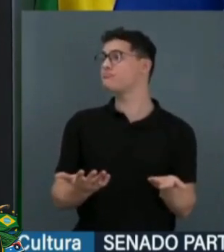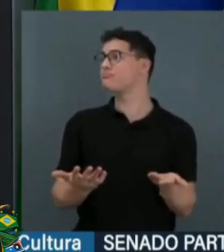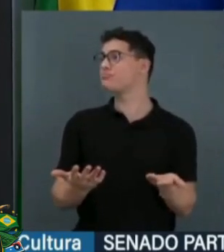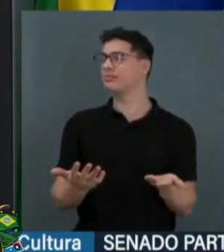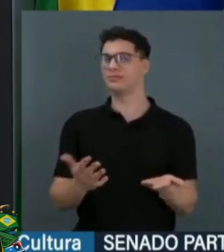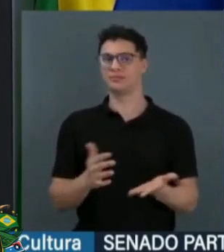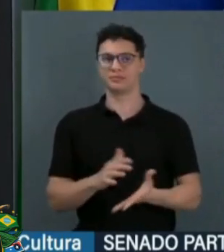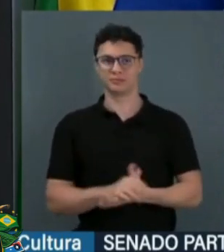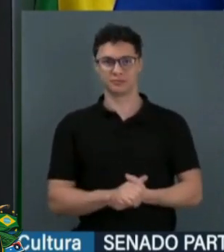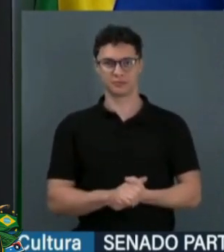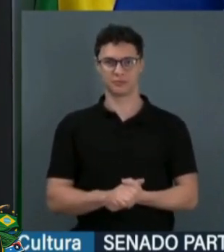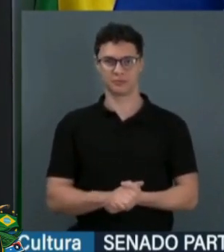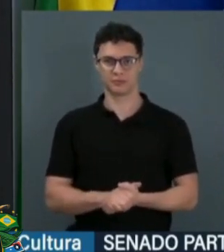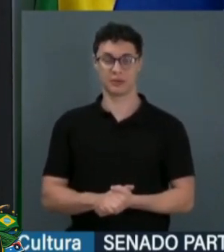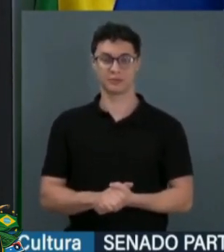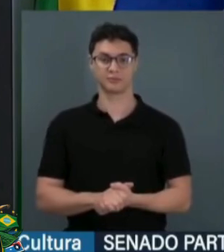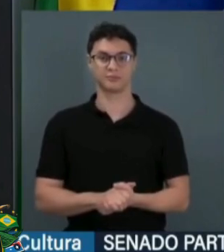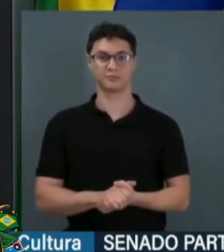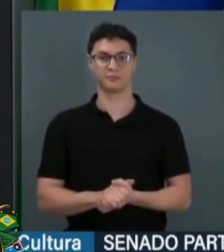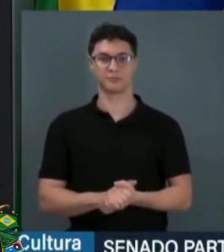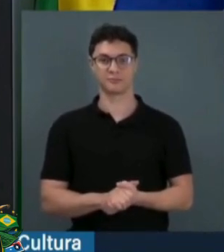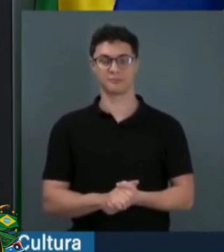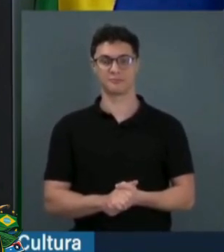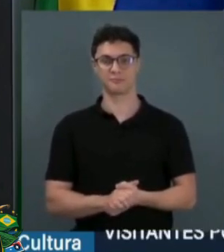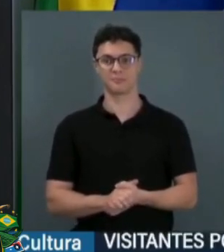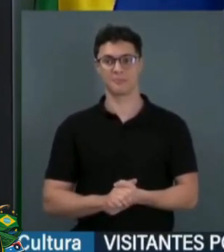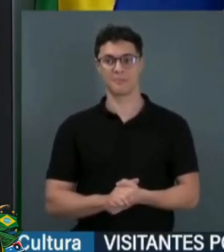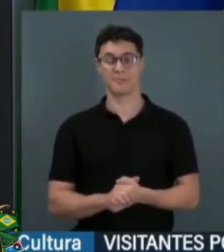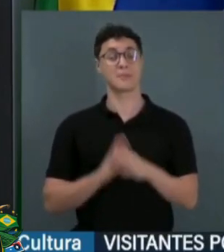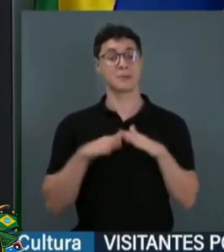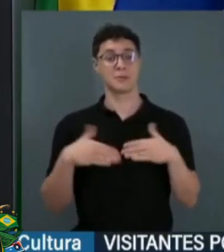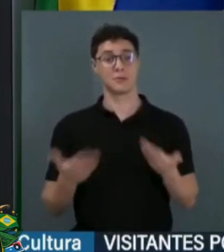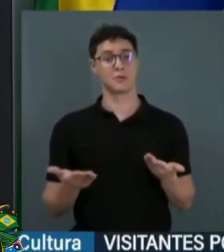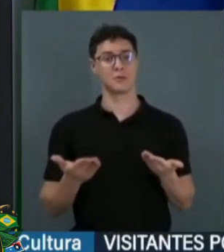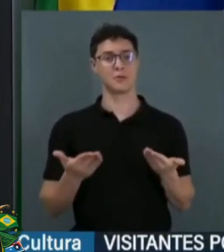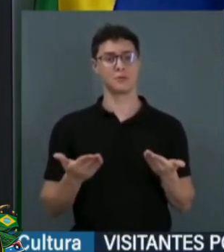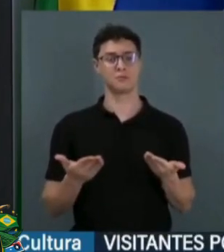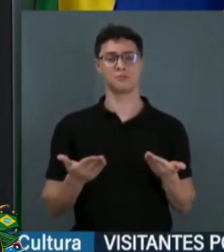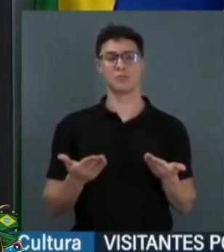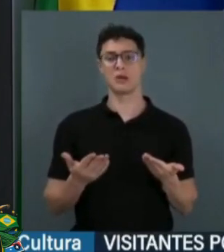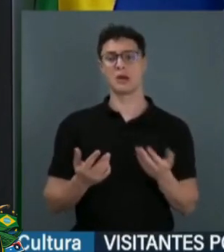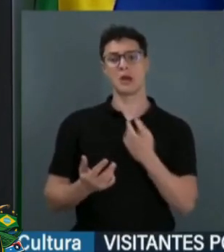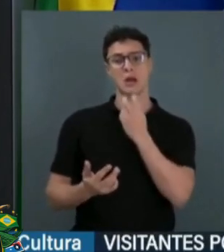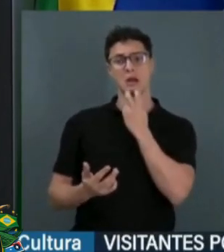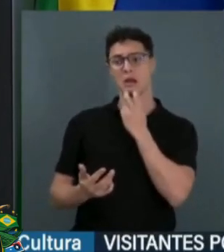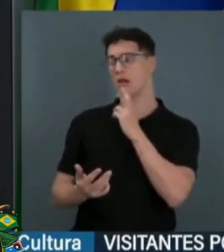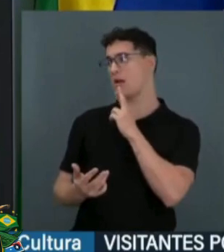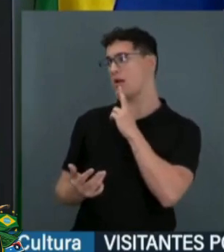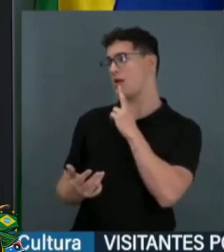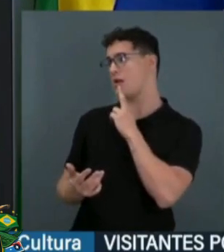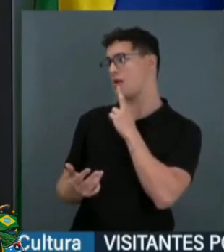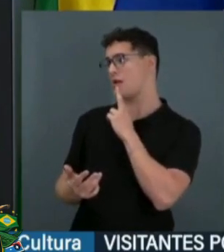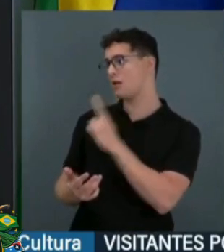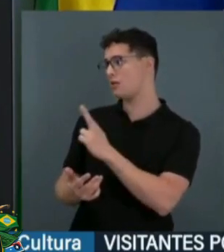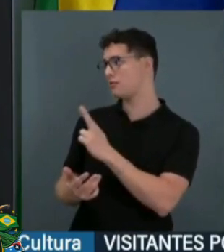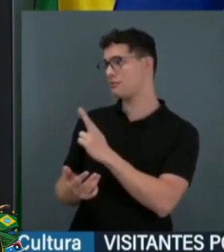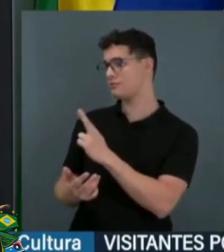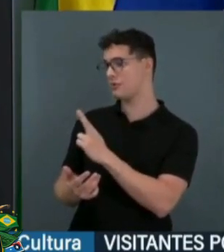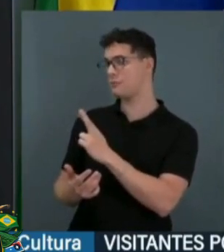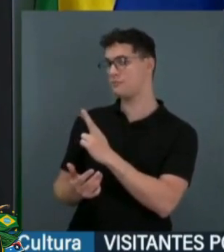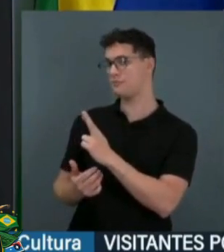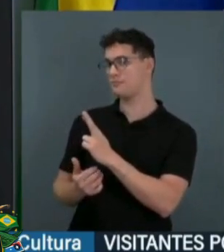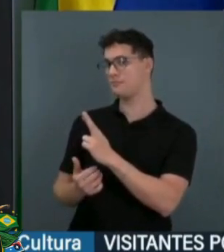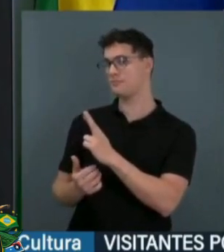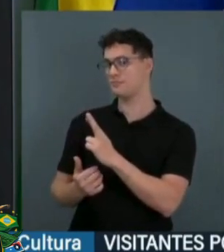leis dos países às quais eles têm suas filiais. Então ele falou: eu não vou descumprir, primeiro pela ética